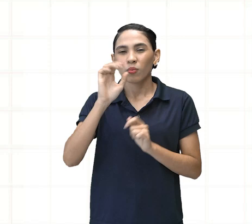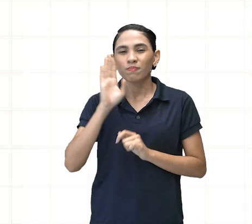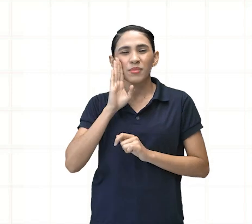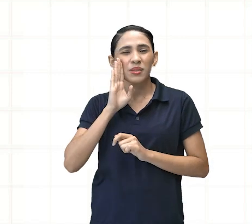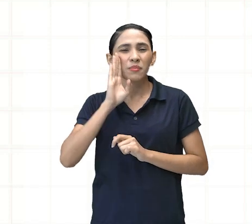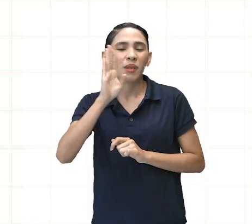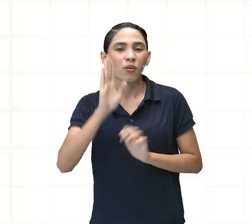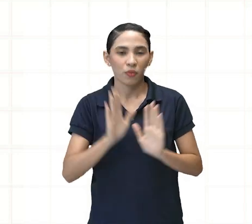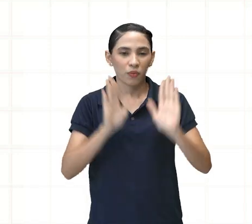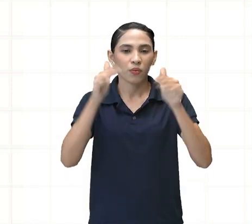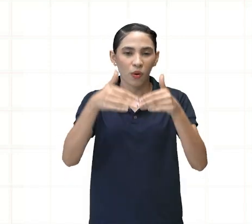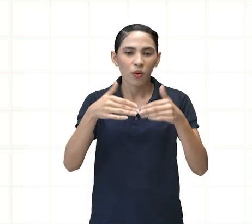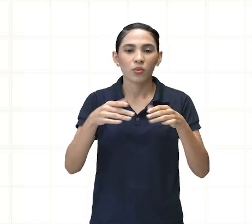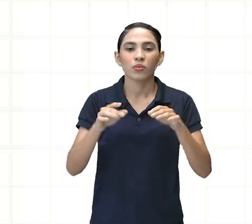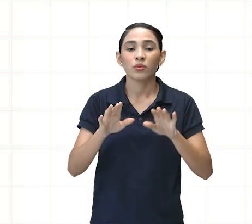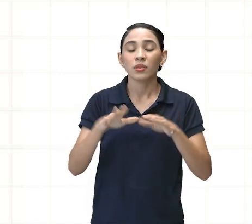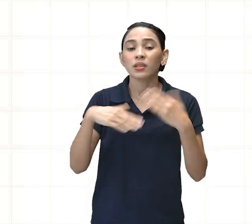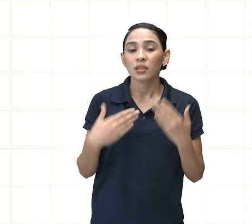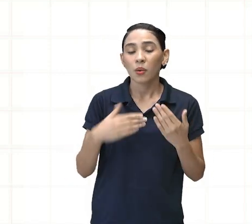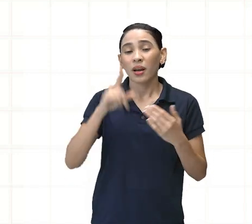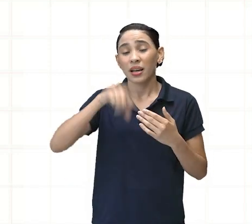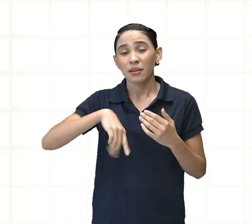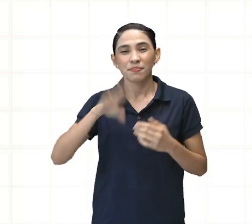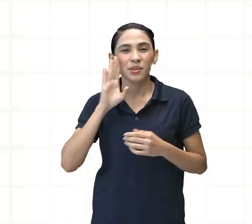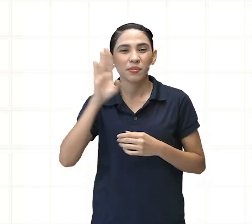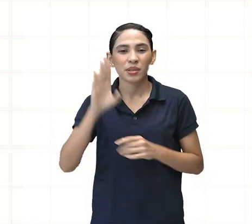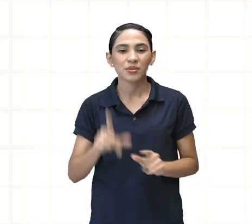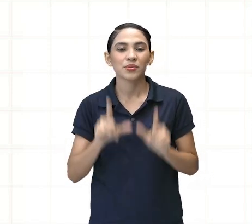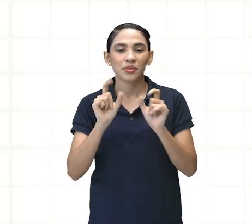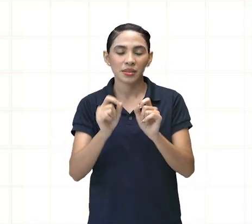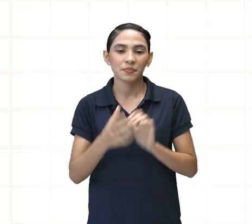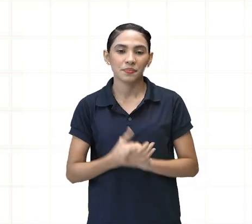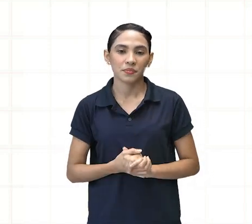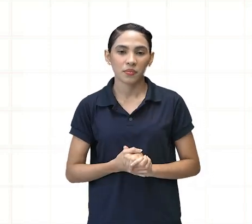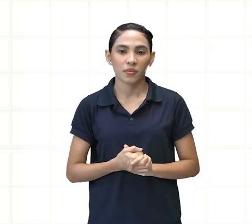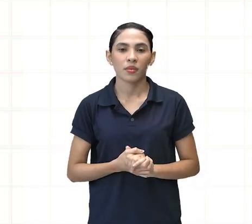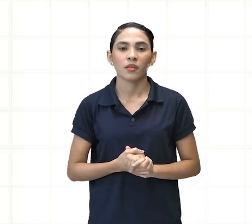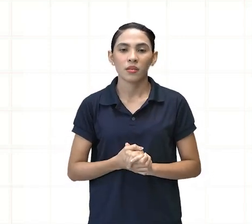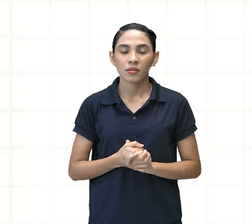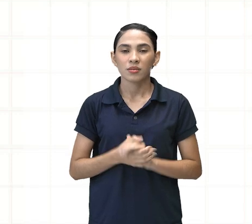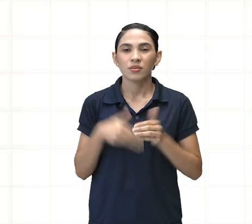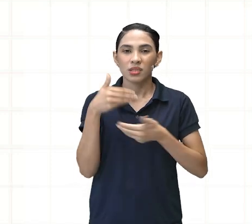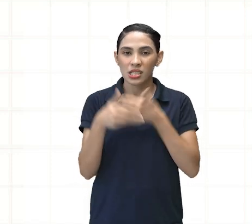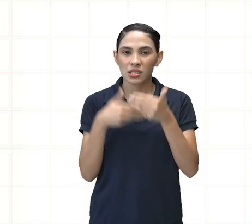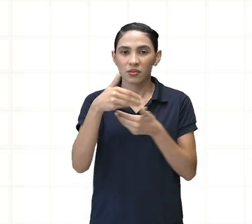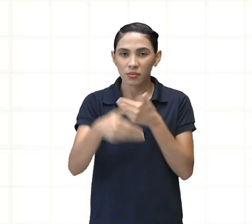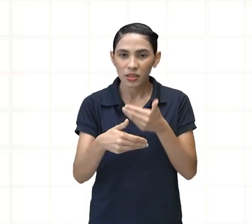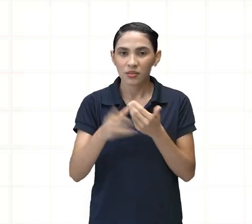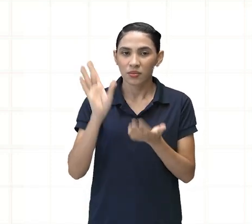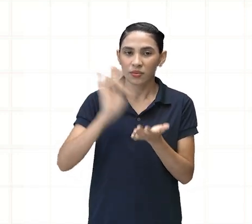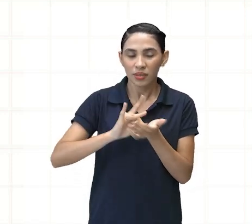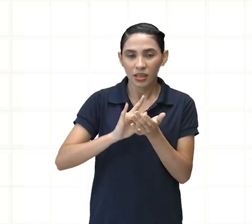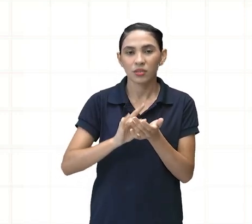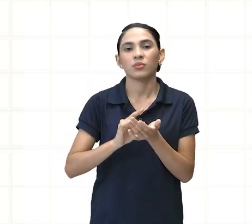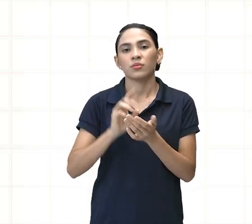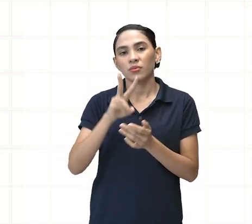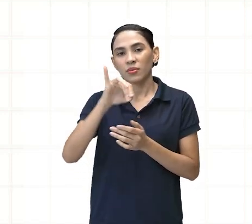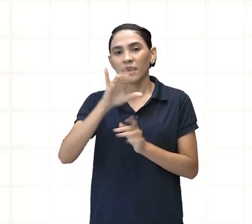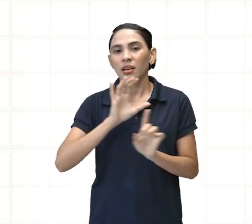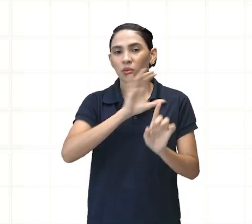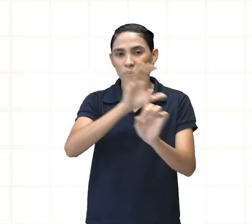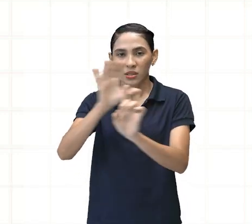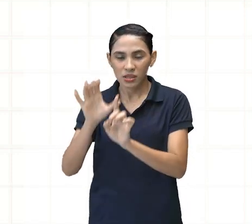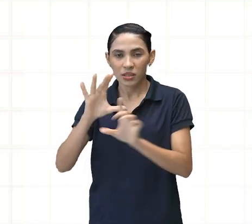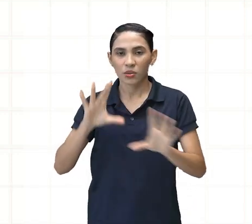E esse destaque aí vem principalmente por conta dos desenvolvimentos que realmente acabam ocorrendo